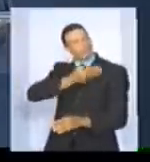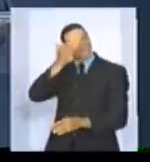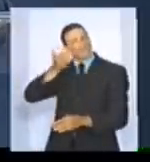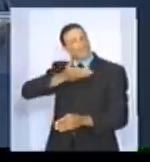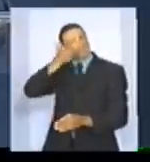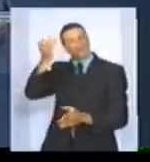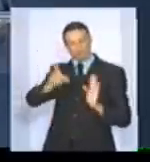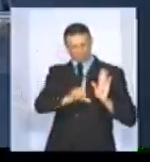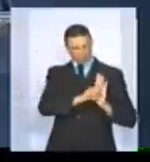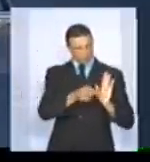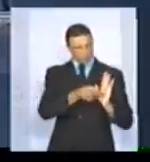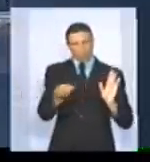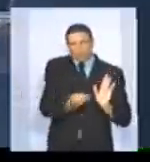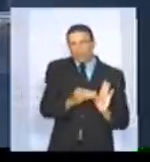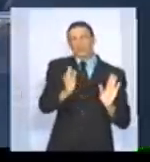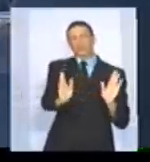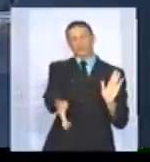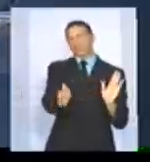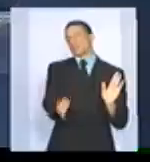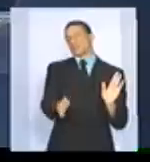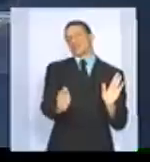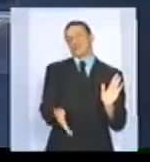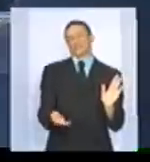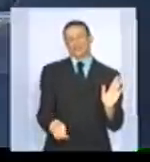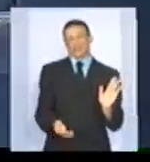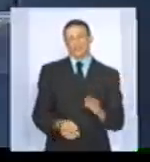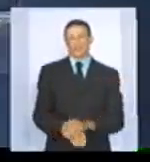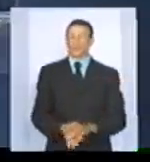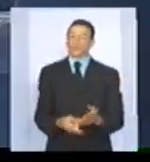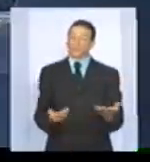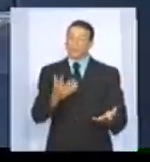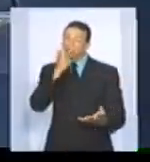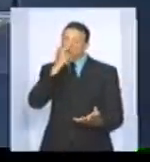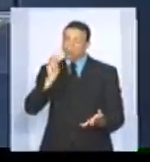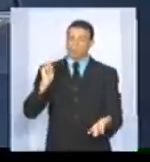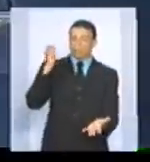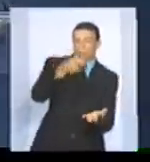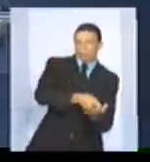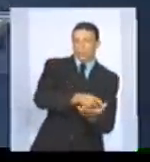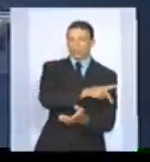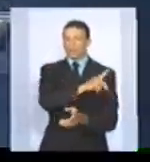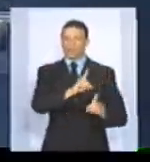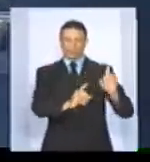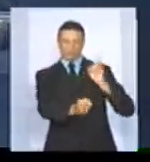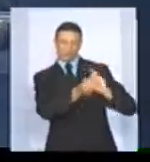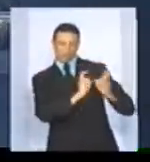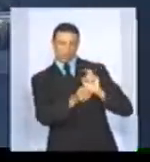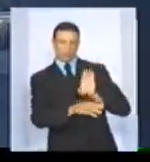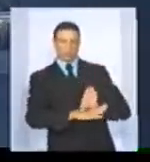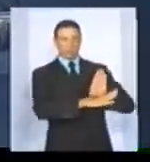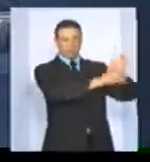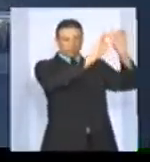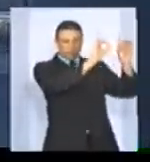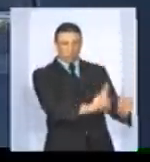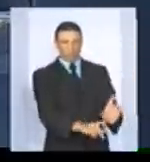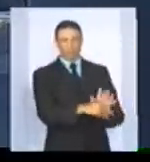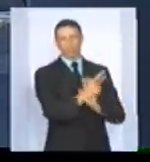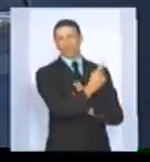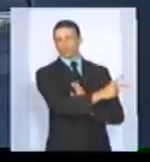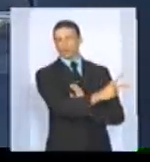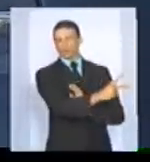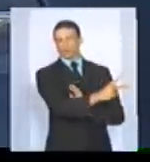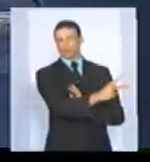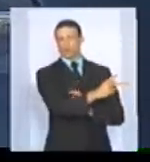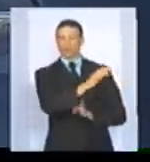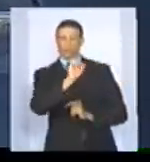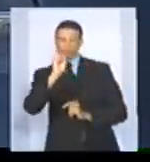definidos pela lei já requerida. O contraponto, senhor ministro, para isto é um postulado de direito administrativo do equilíbrio econômico-financeiro, pois não